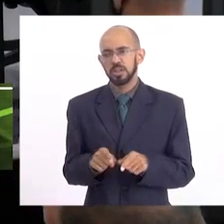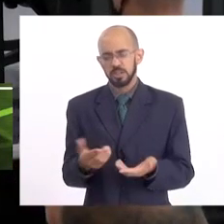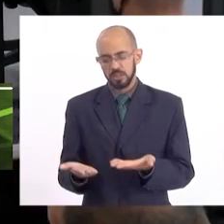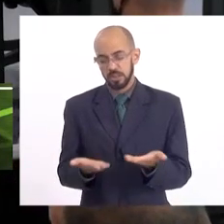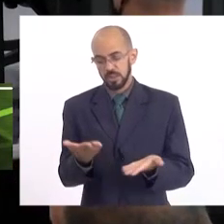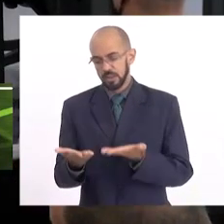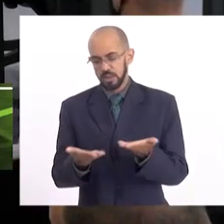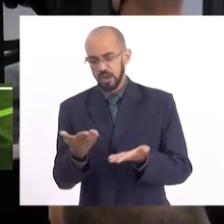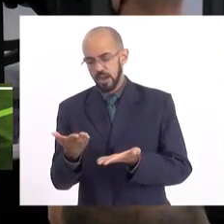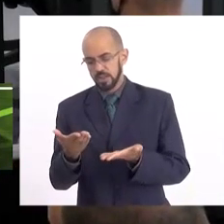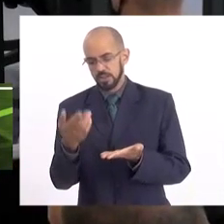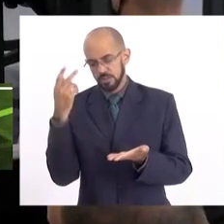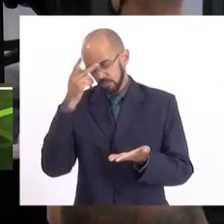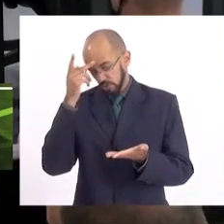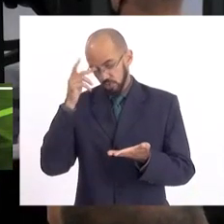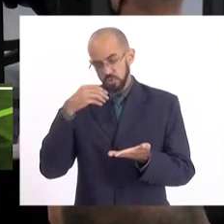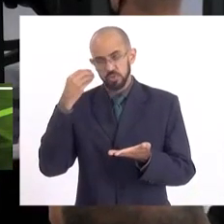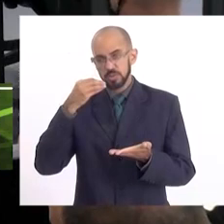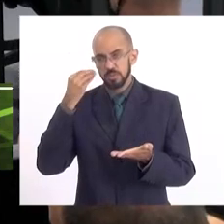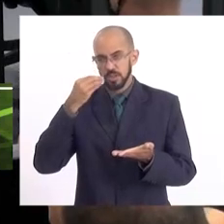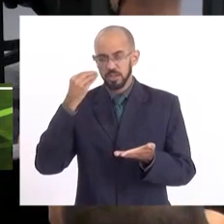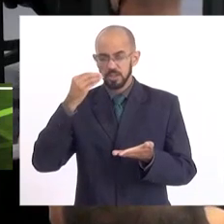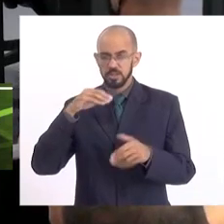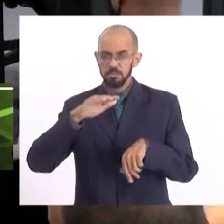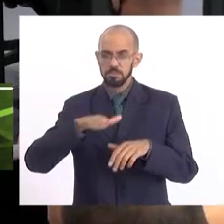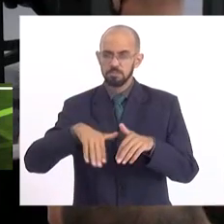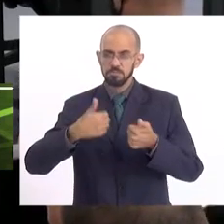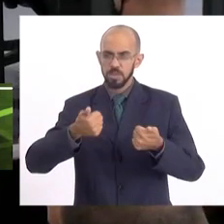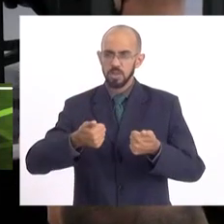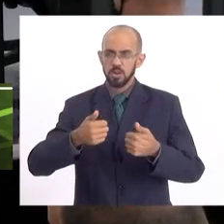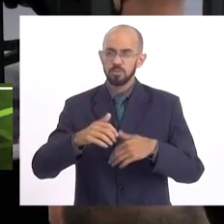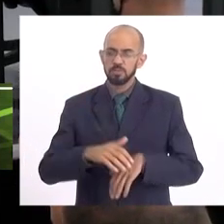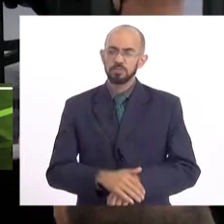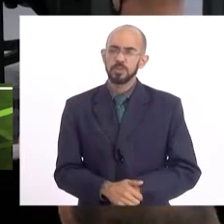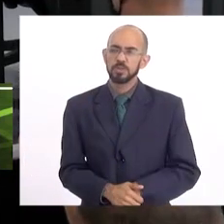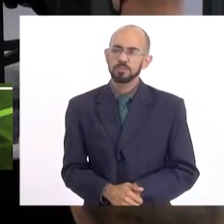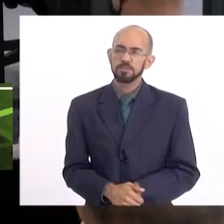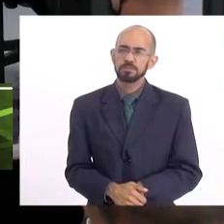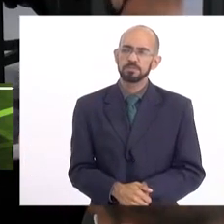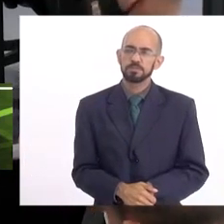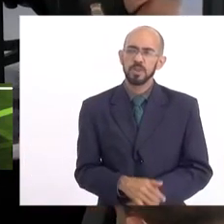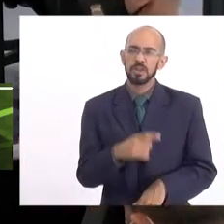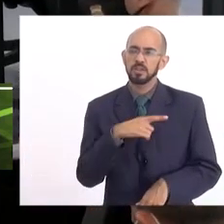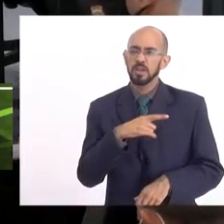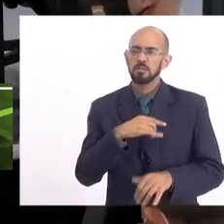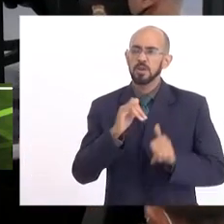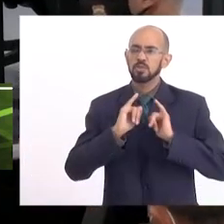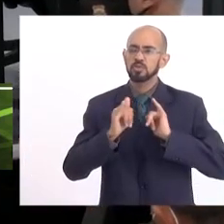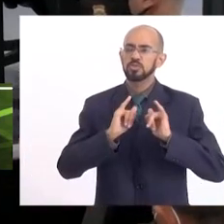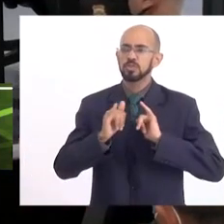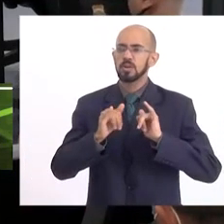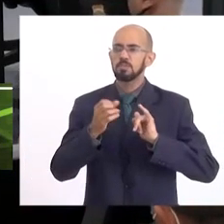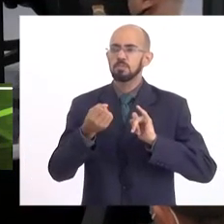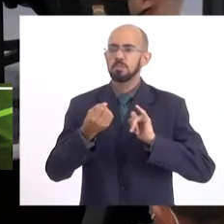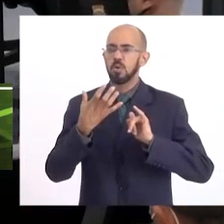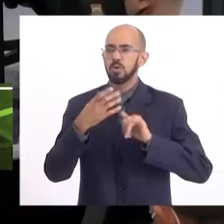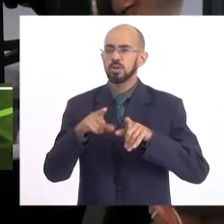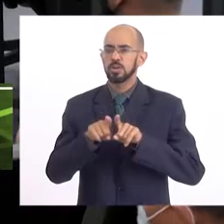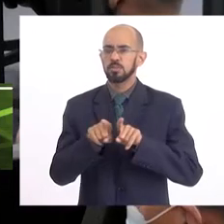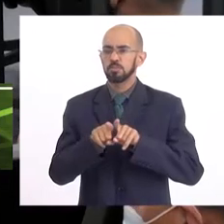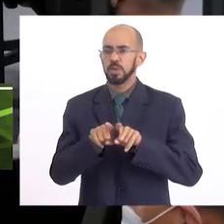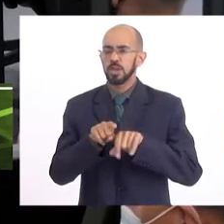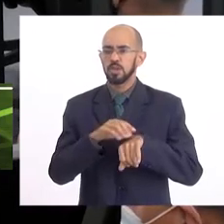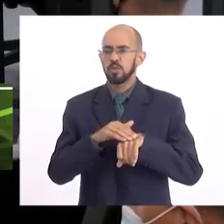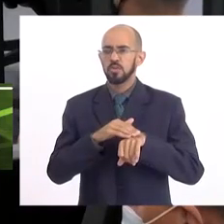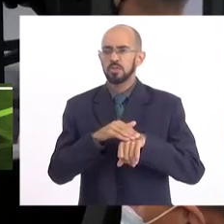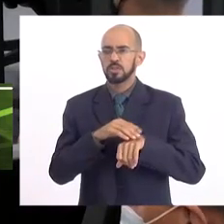com desigualdade, que é a máxima aí da equidade. Sim. Acho que é uma grande vitória, tem uma notícia boa ali. Conversei com o Alexandre agora, nosso secretário